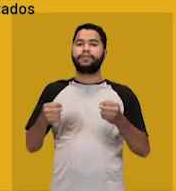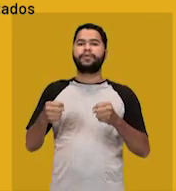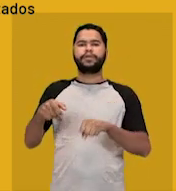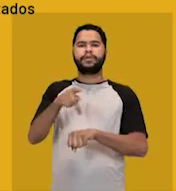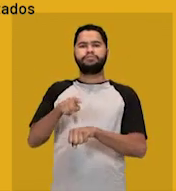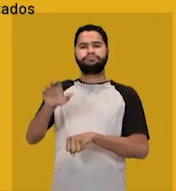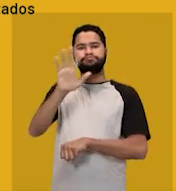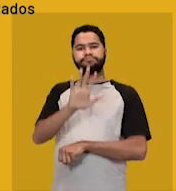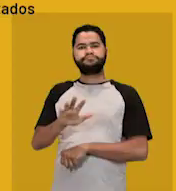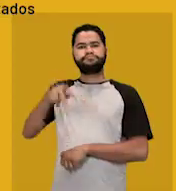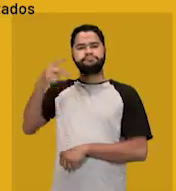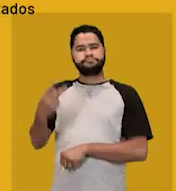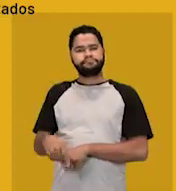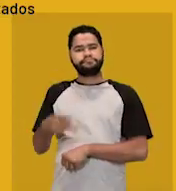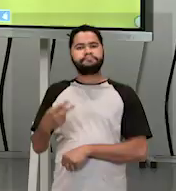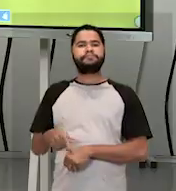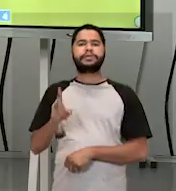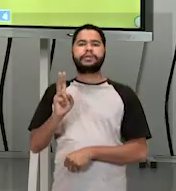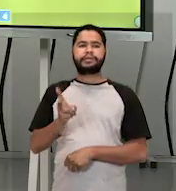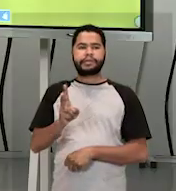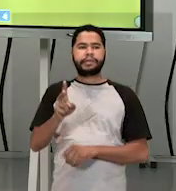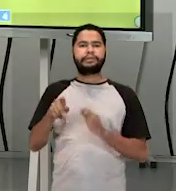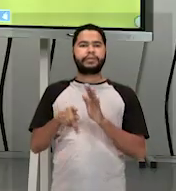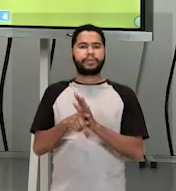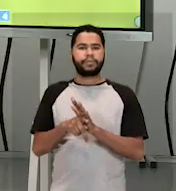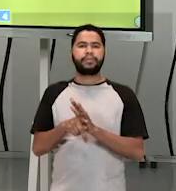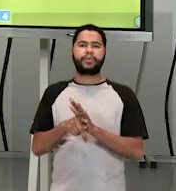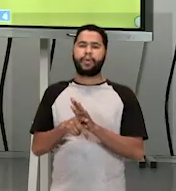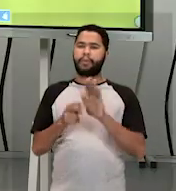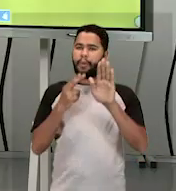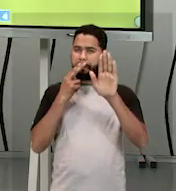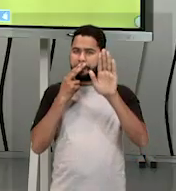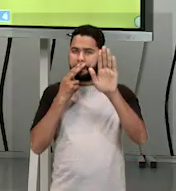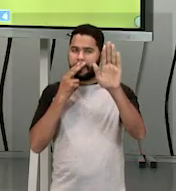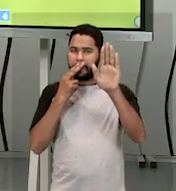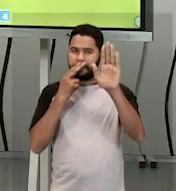se defender o tempo inteiro essa ideologia nazista.